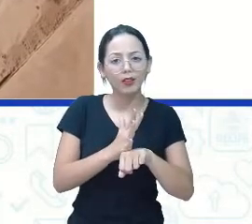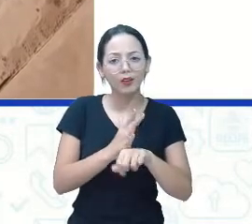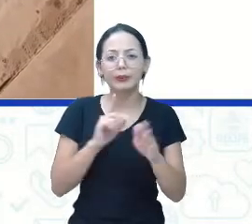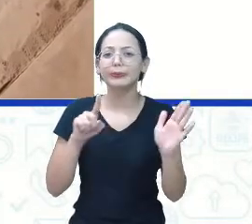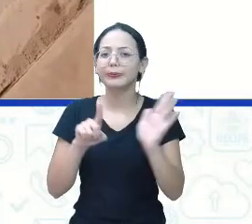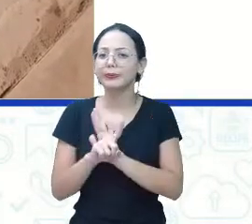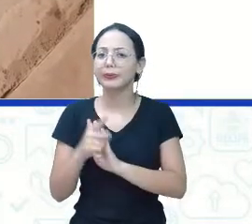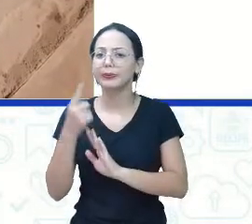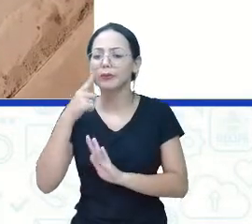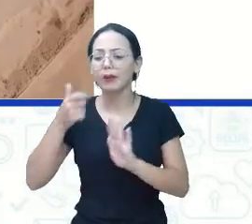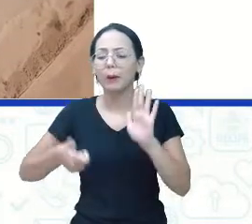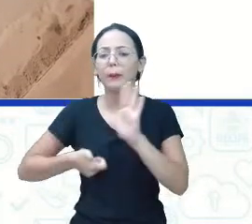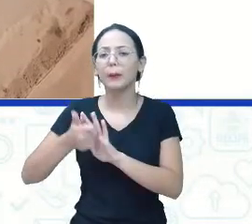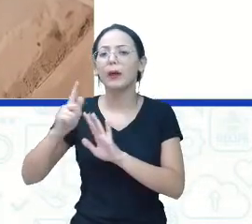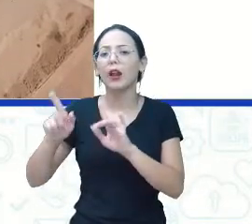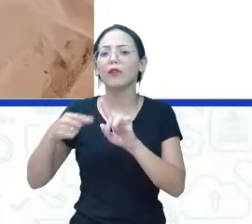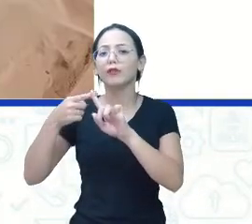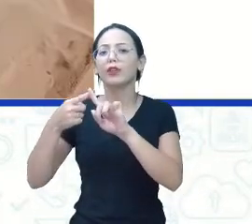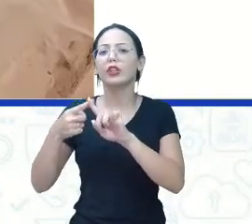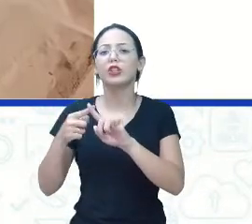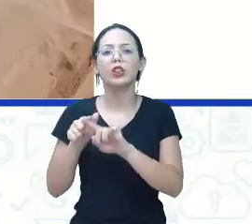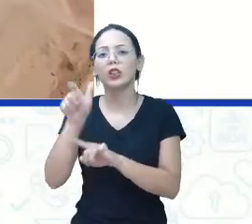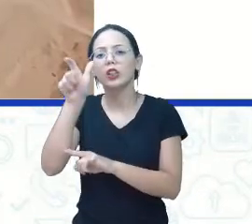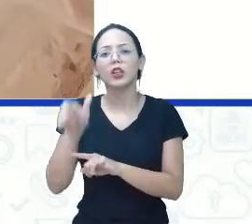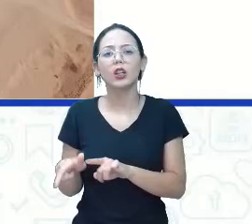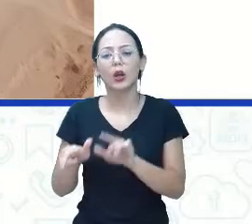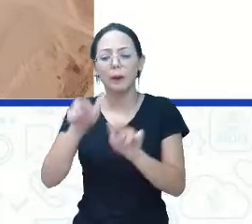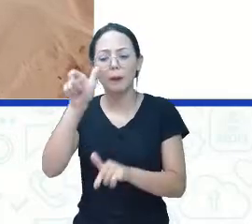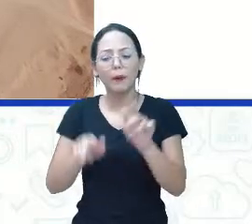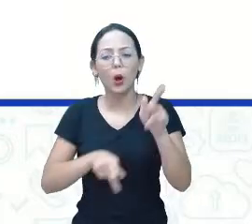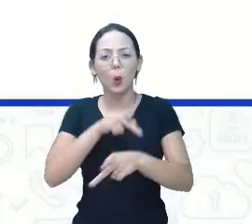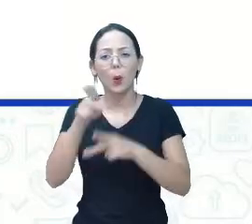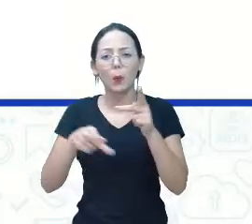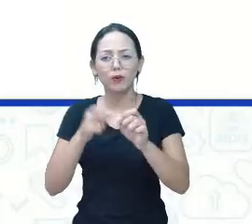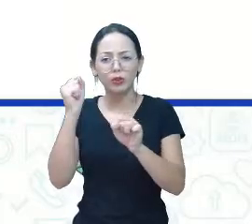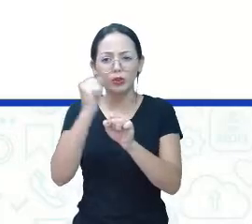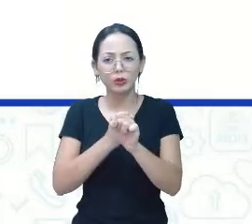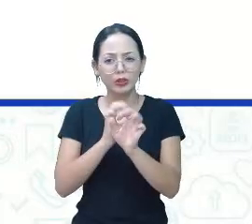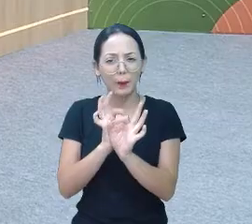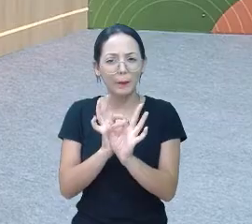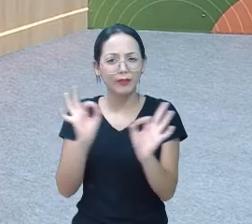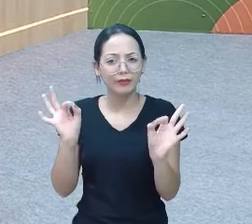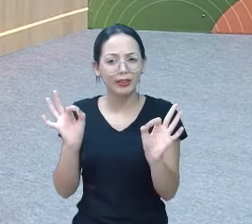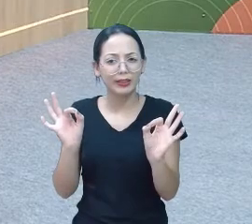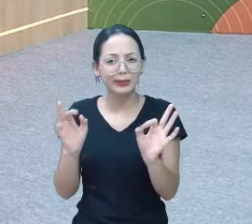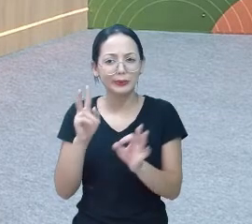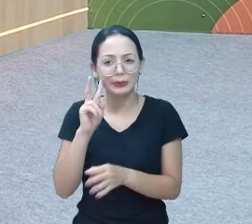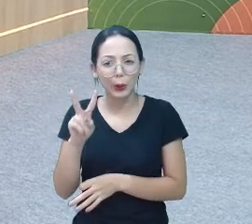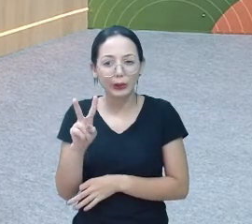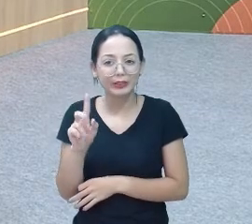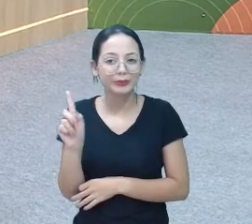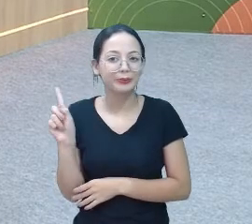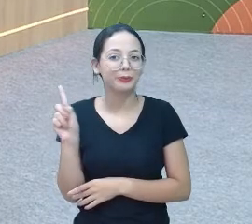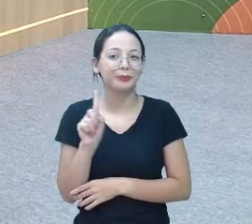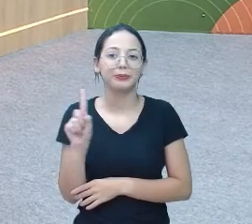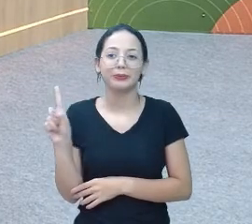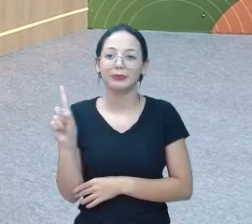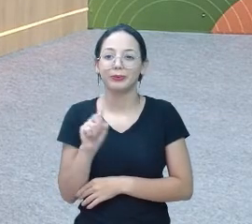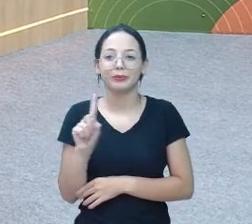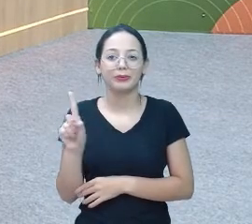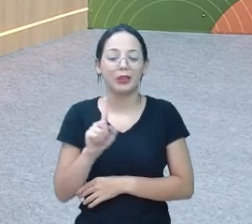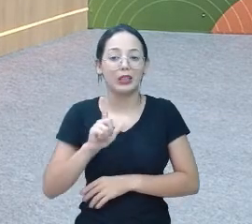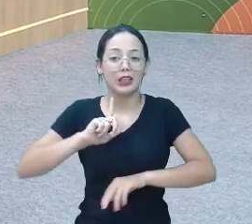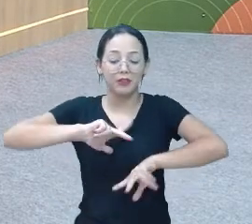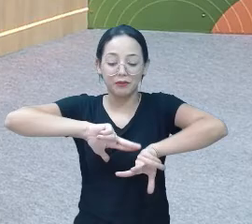que a primeira vez que os egípcios construíram uma pirâmide, ela saiu perfeita como essa daí? É só você ver que não, né? Ou seja, existem